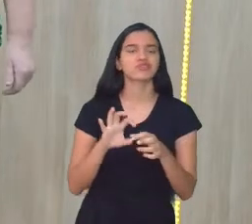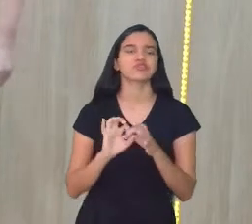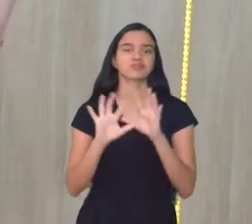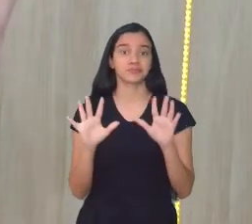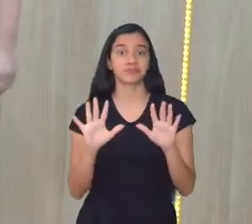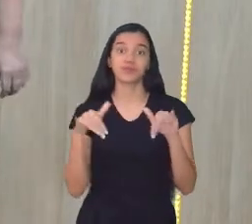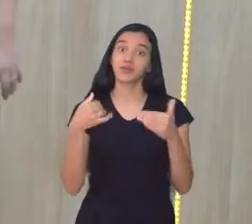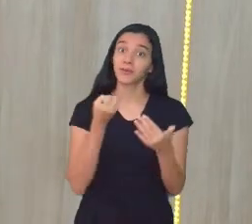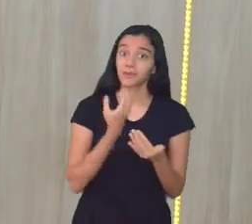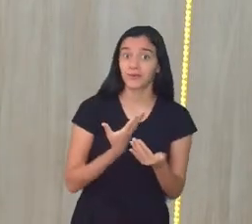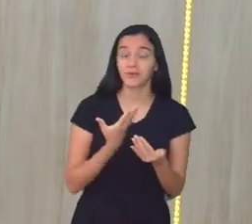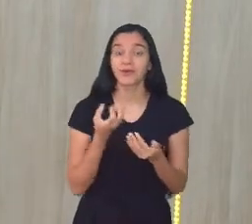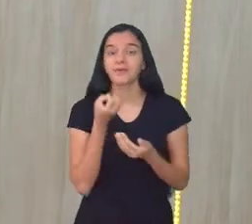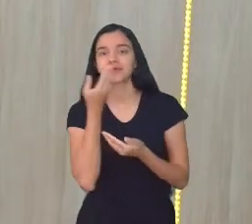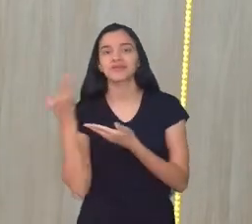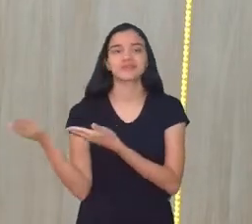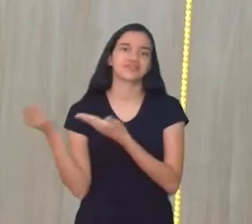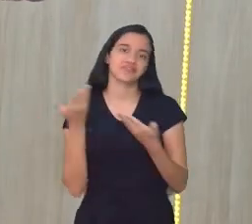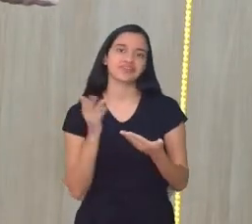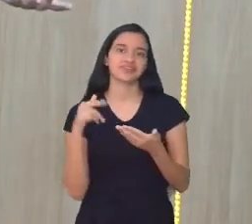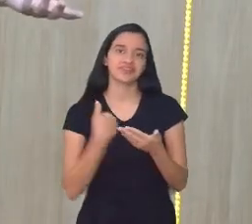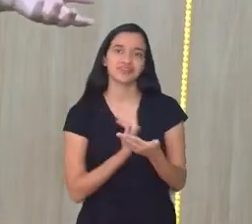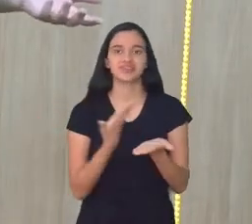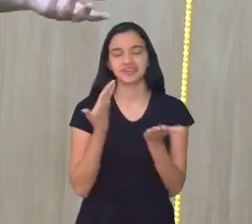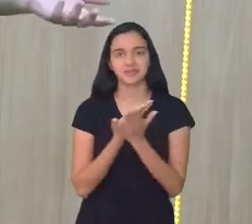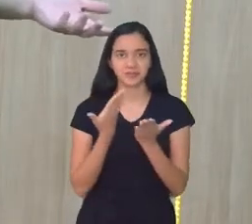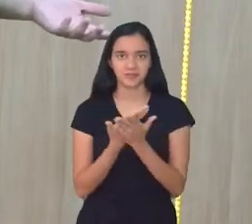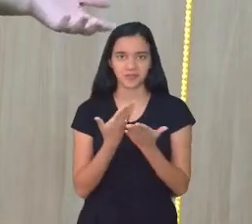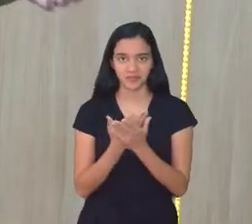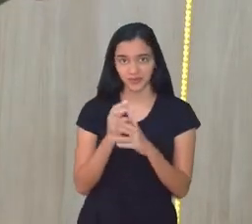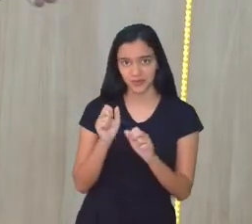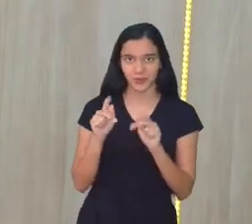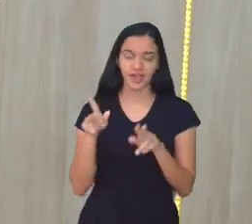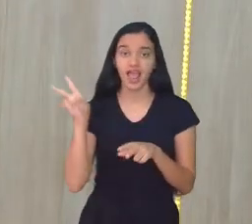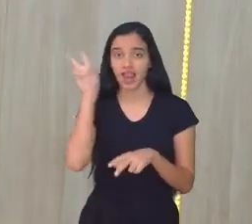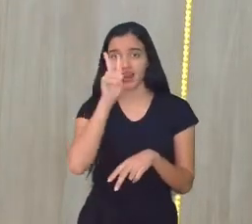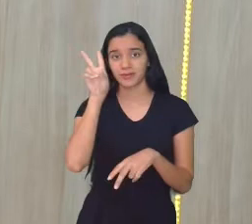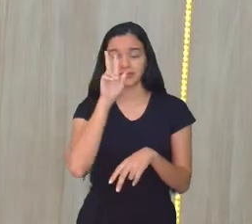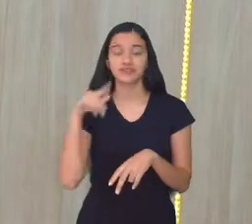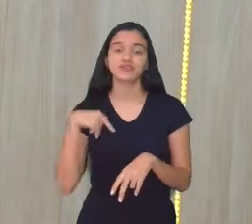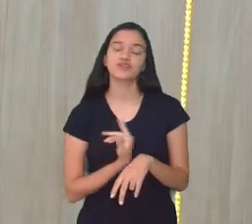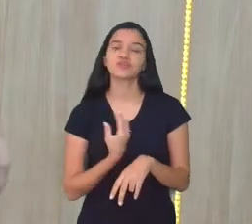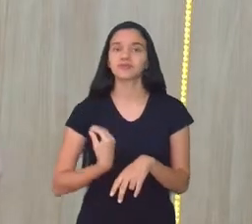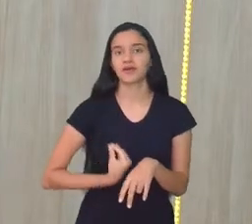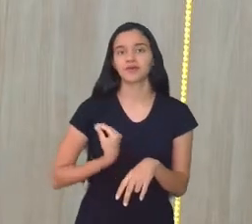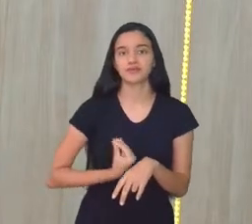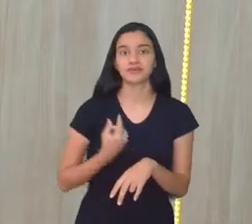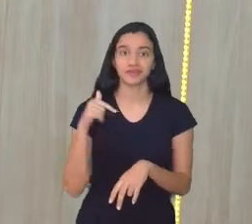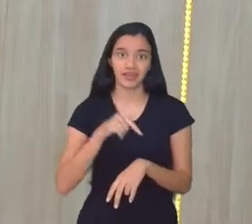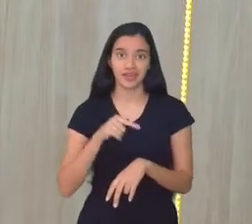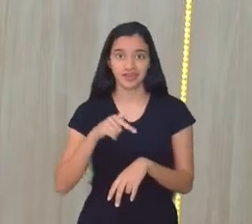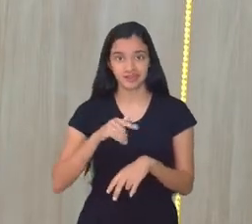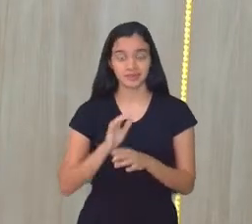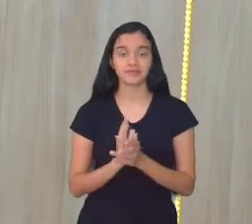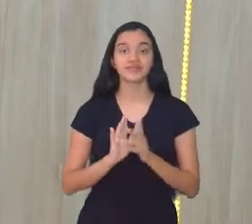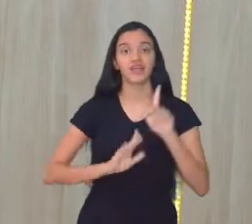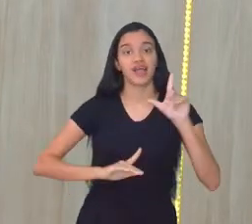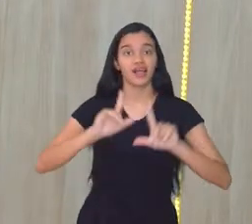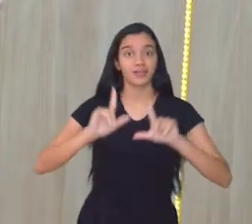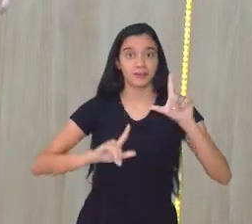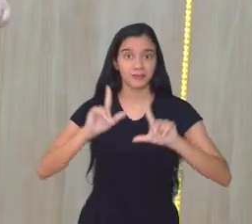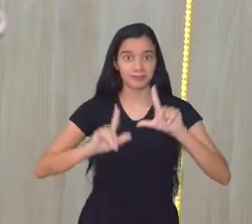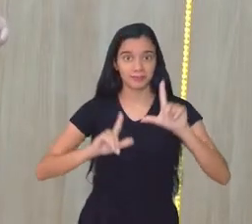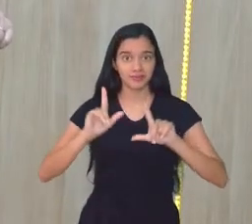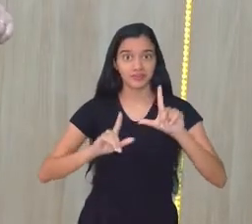quiser. Bom, bem-vindos à nossa aula, tá? Lembrando que a gente está ao vivo aqui,